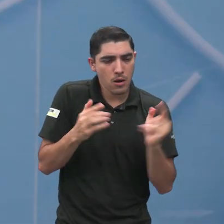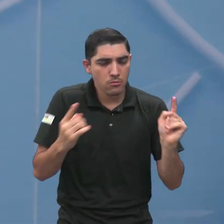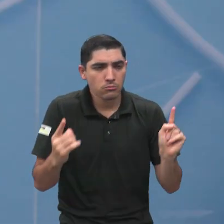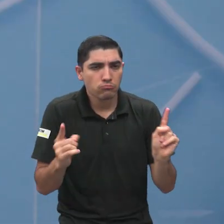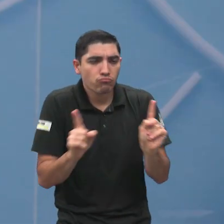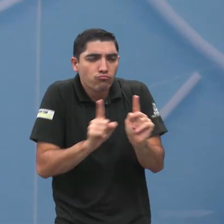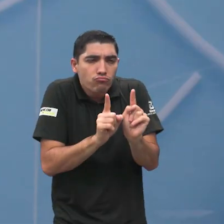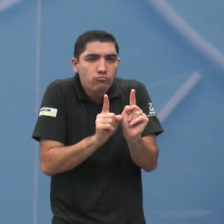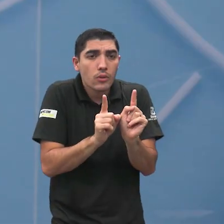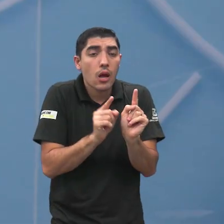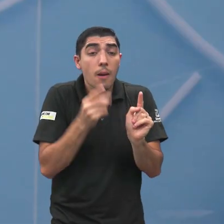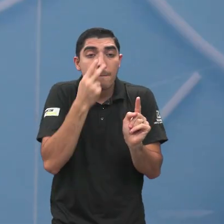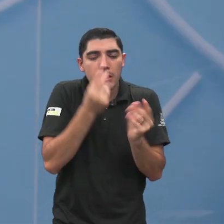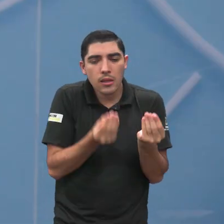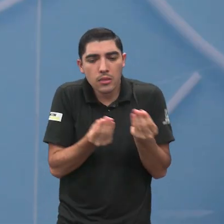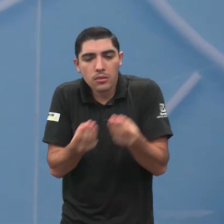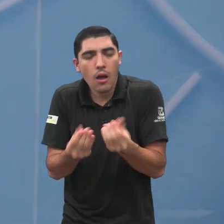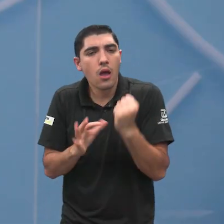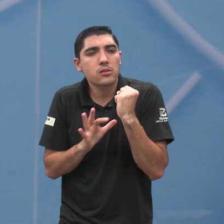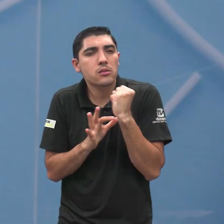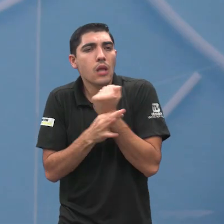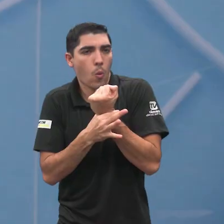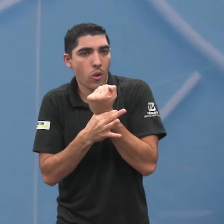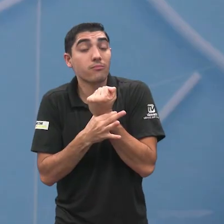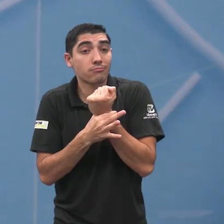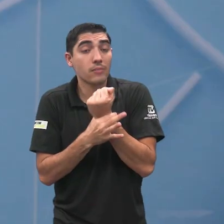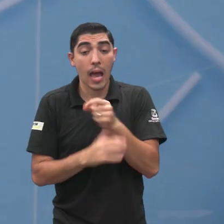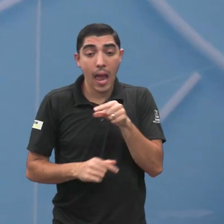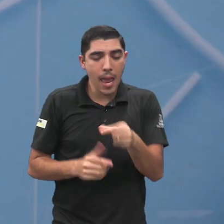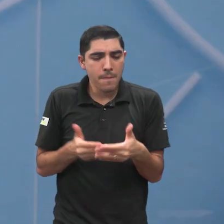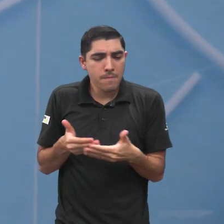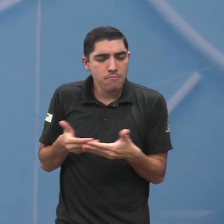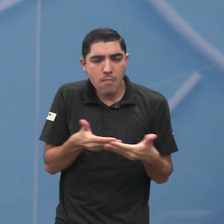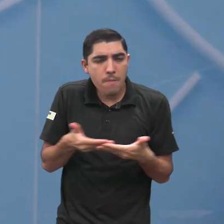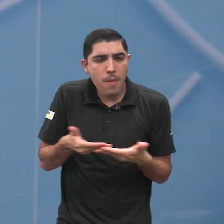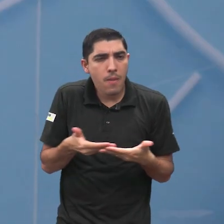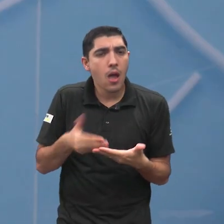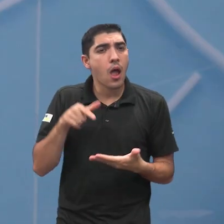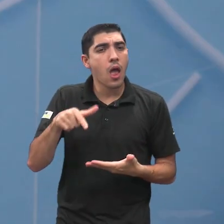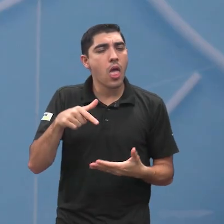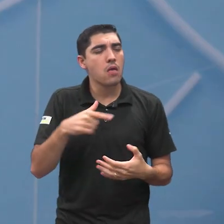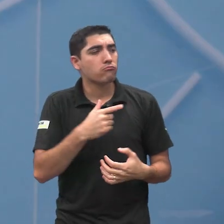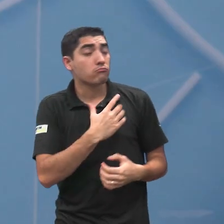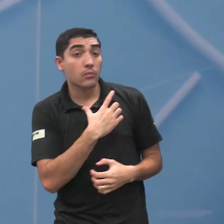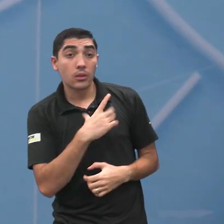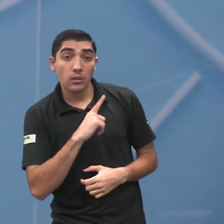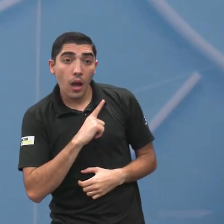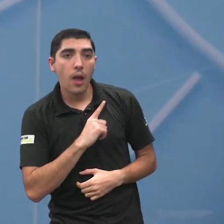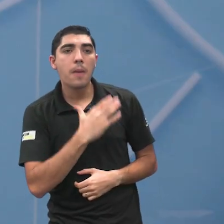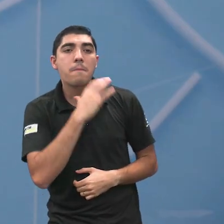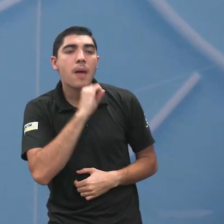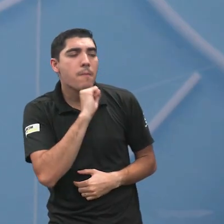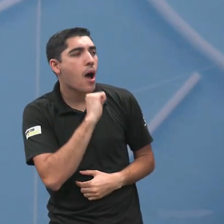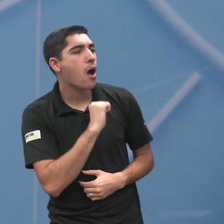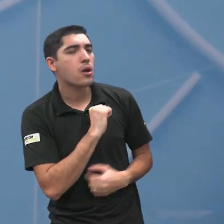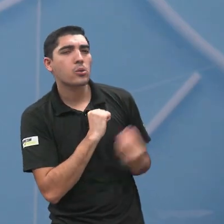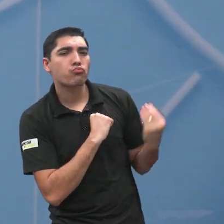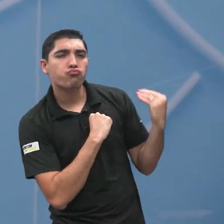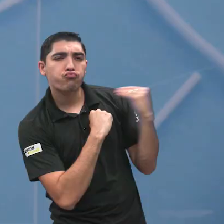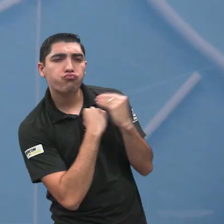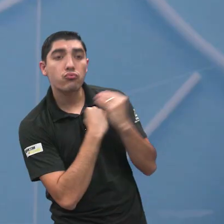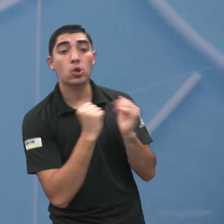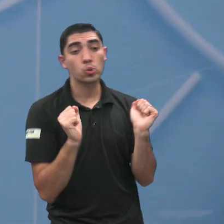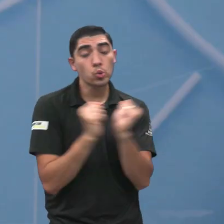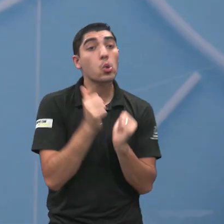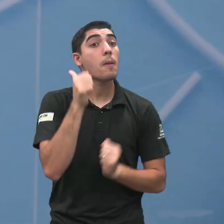de segurança do bebê. Então, na fase inicial, se a criança tem esse amparo, né, tanto do pai quanto da mãe,